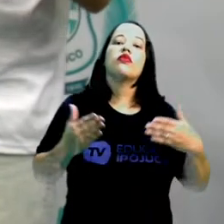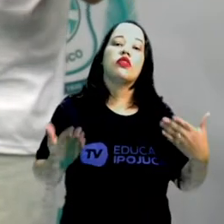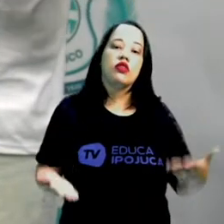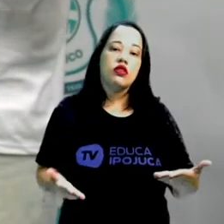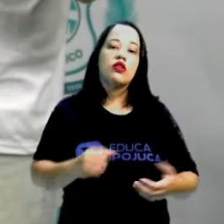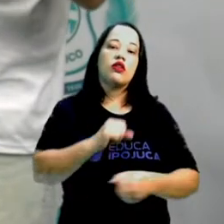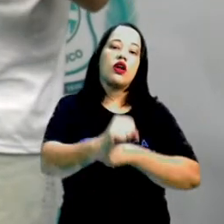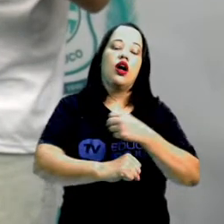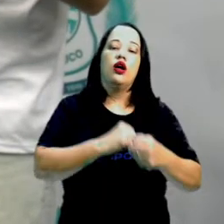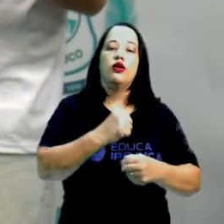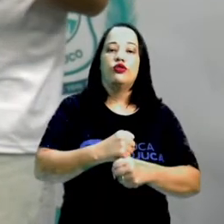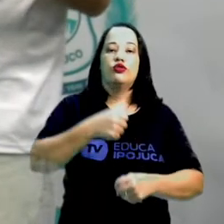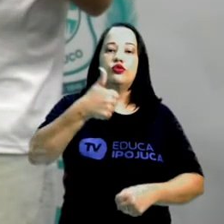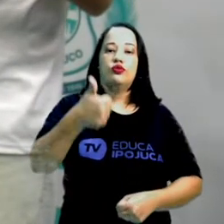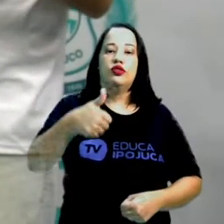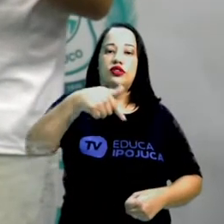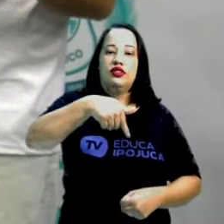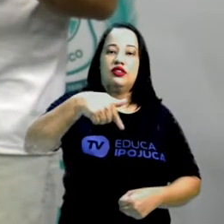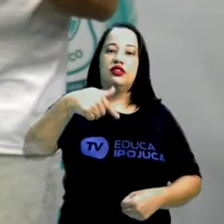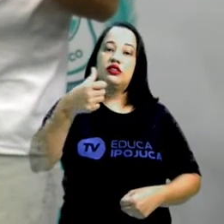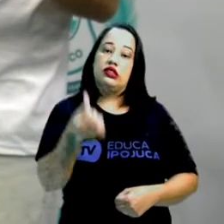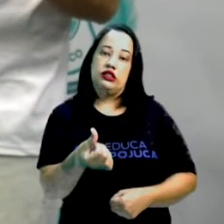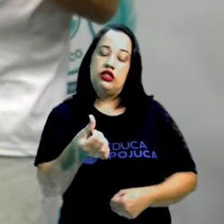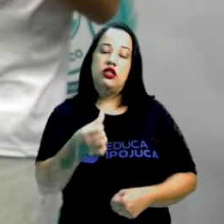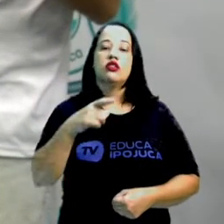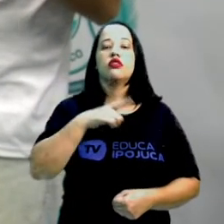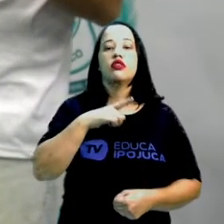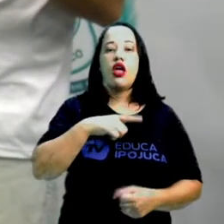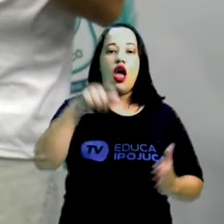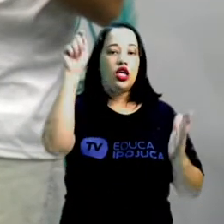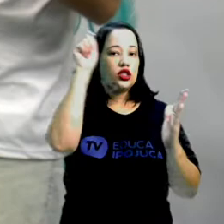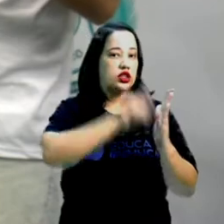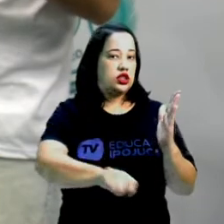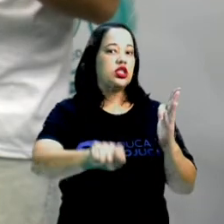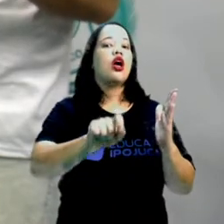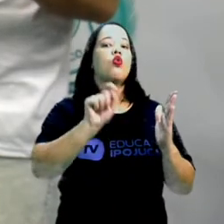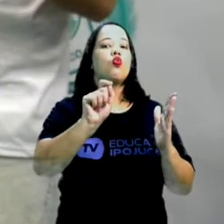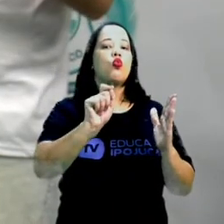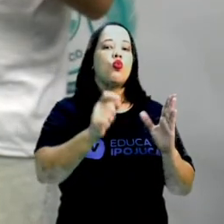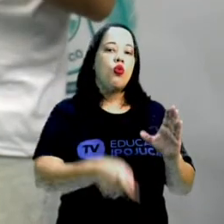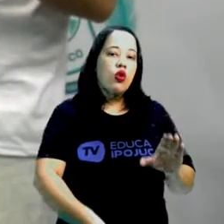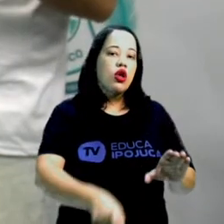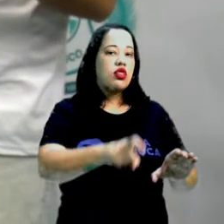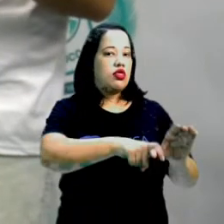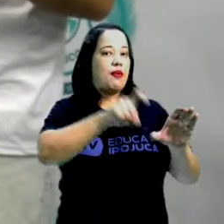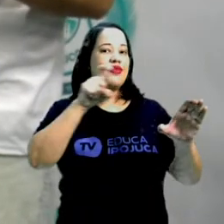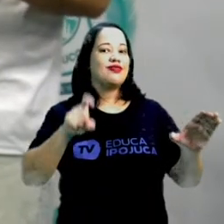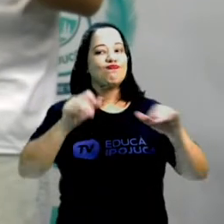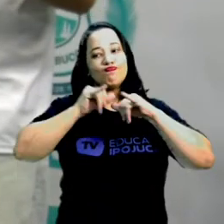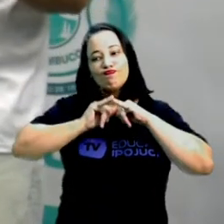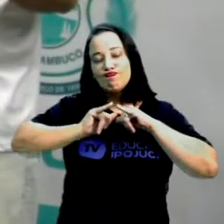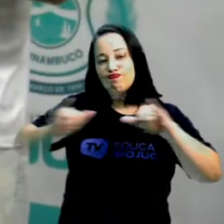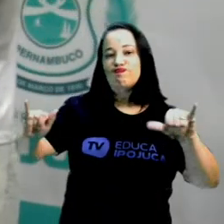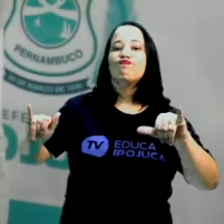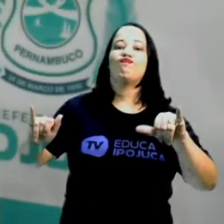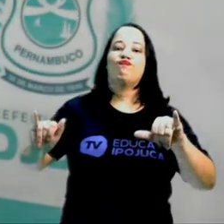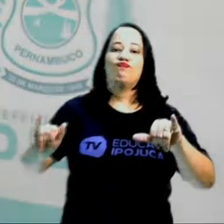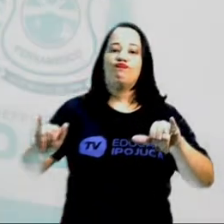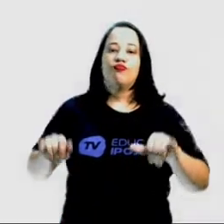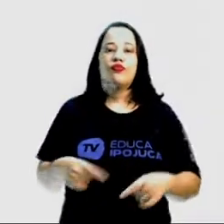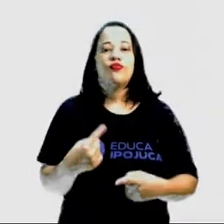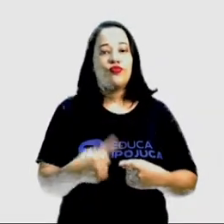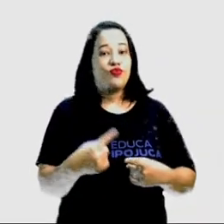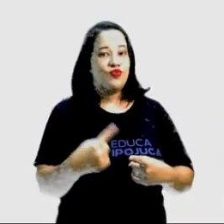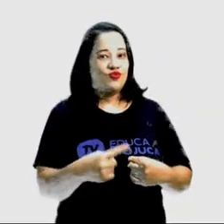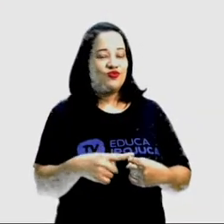Em 1776, vai ser assinada, então, a Declaração de Independência dos Estados Unidos, com